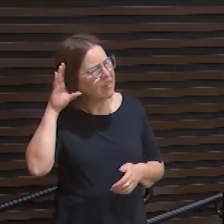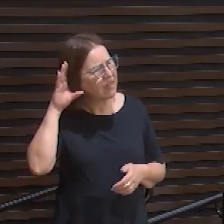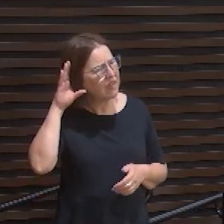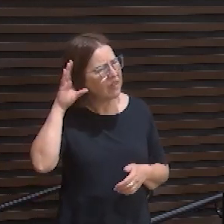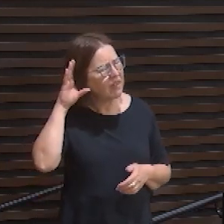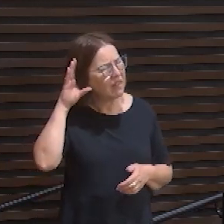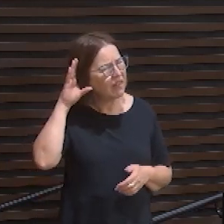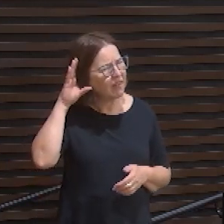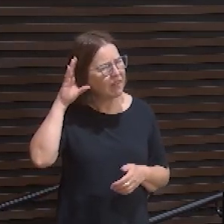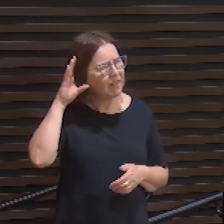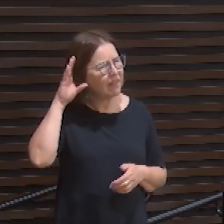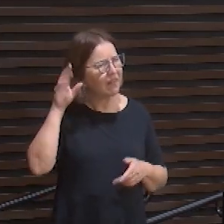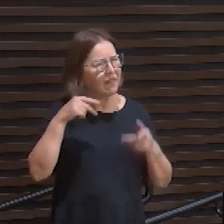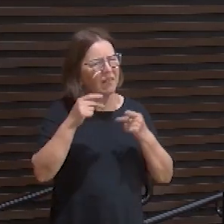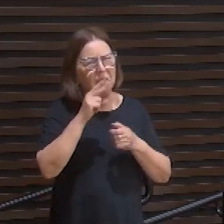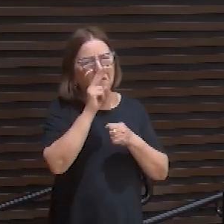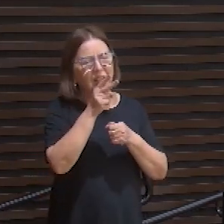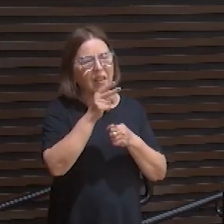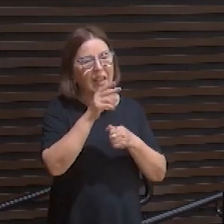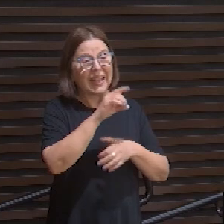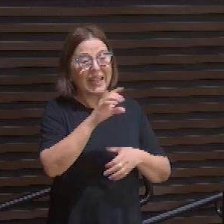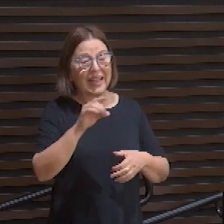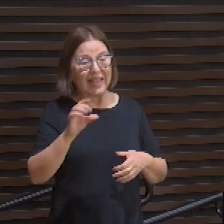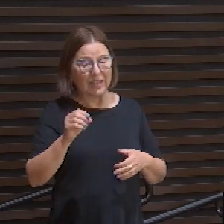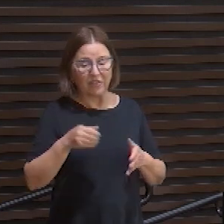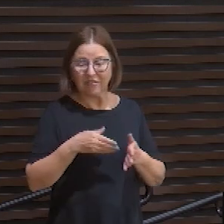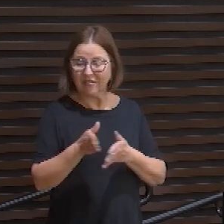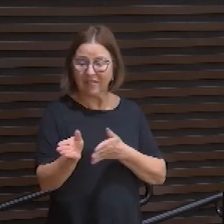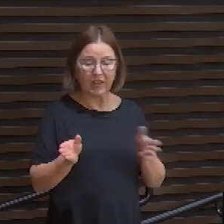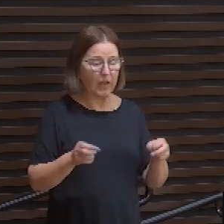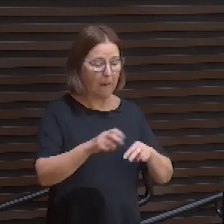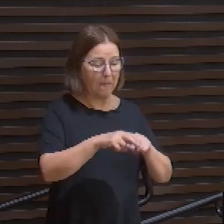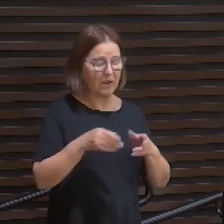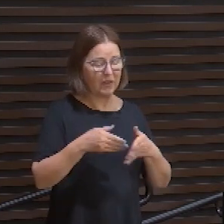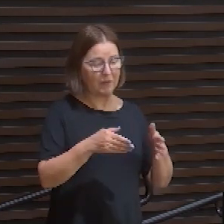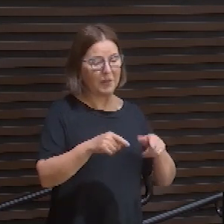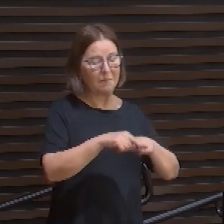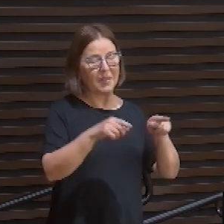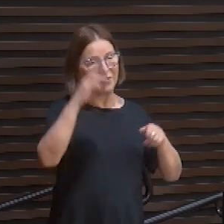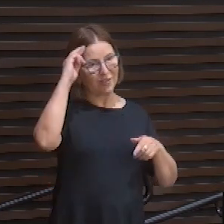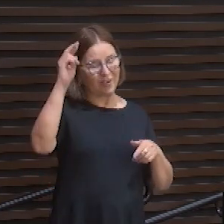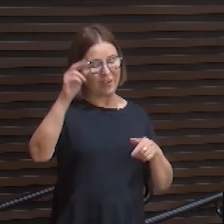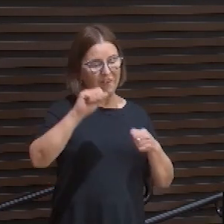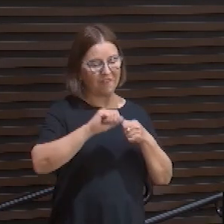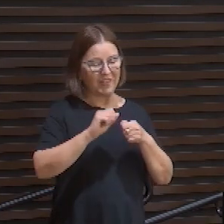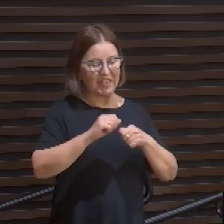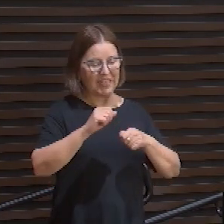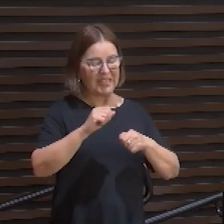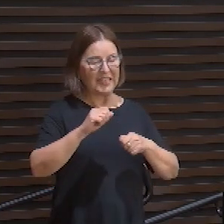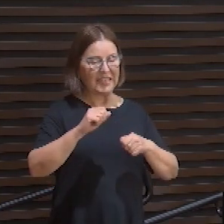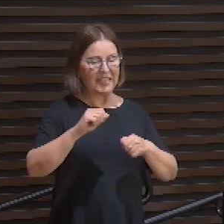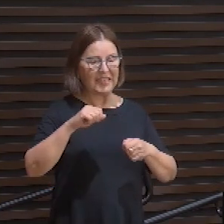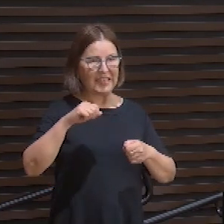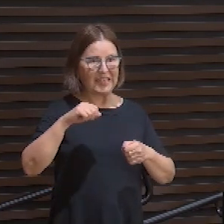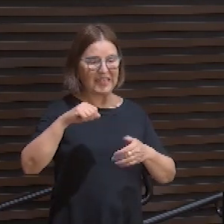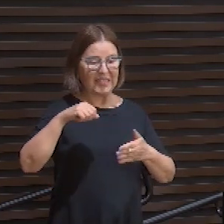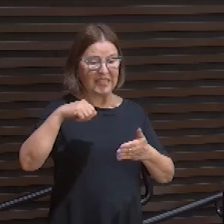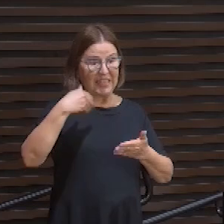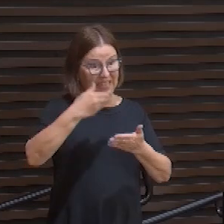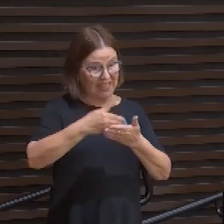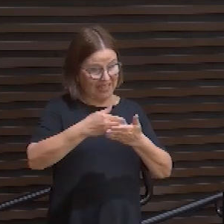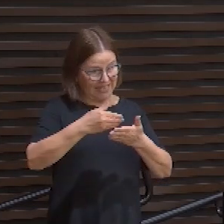Fala alto. Cada um se desviava pelo caminho, mas o Senhor fez cair sobre ele a iniquidade de nós